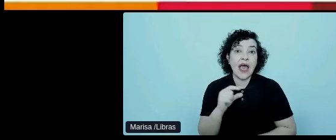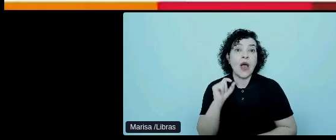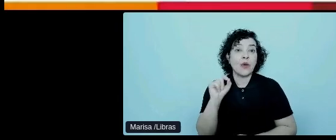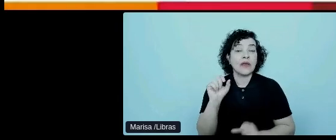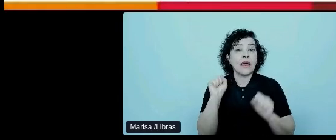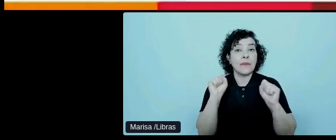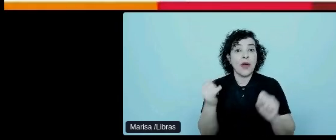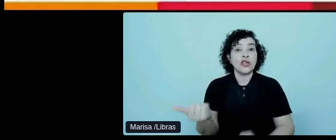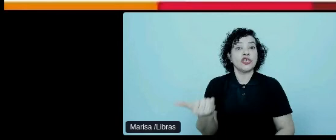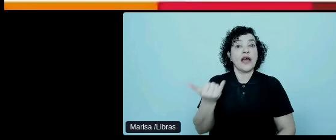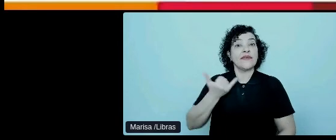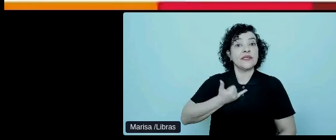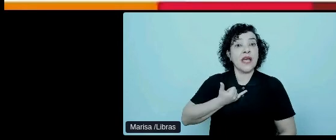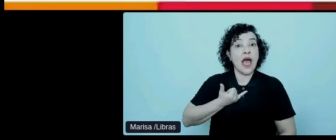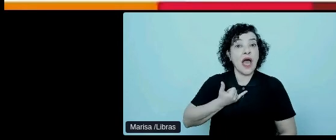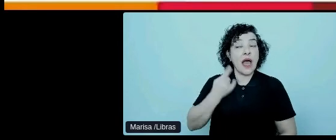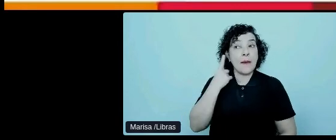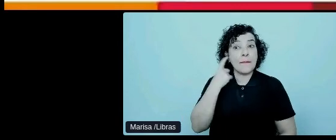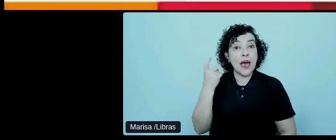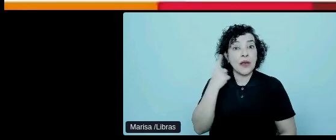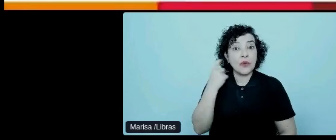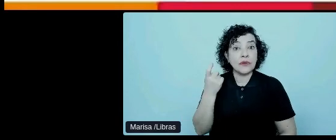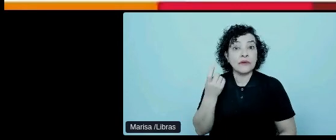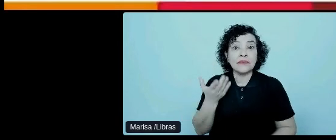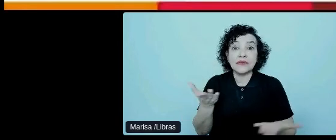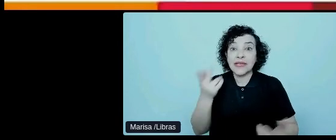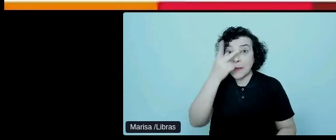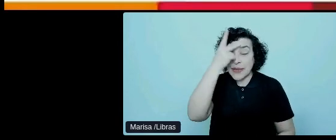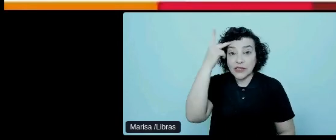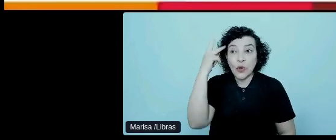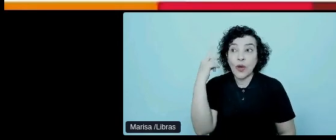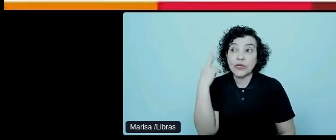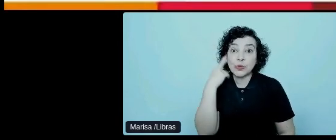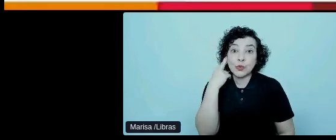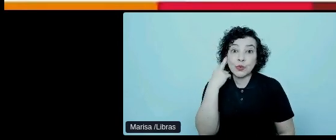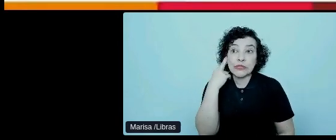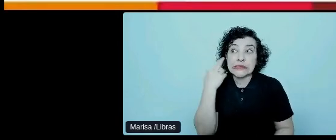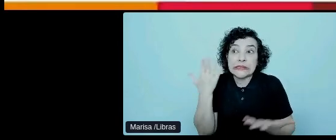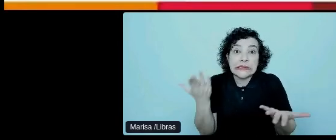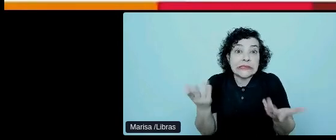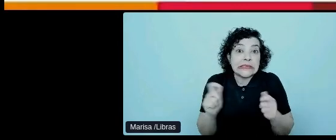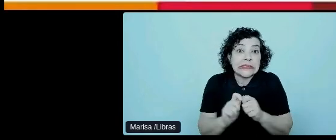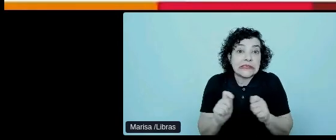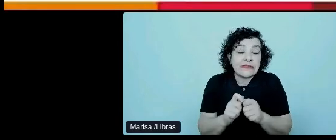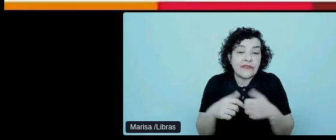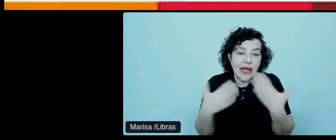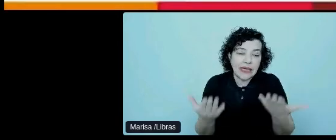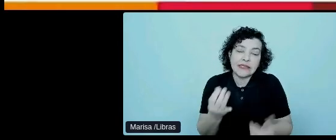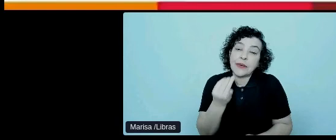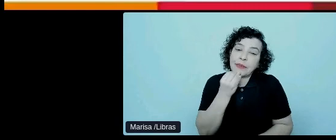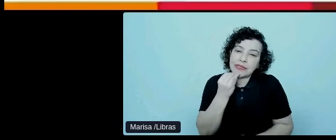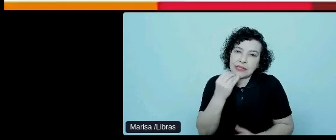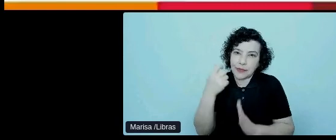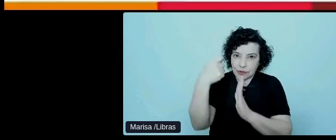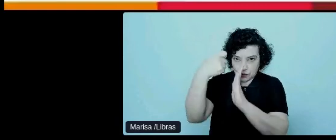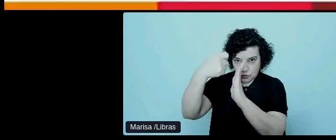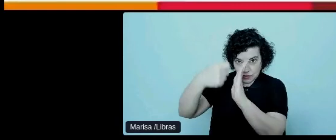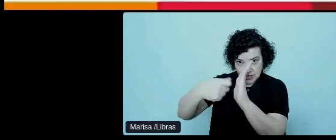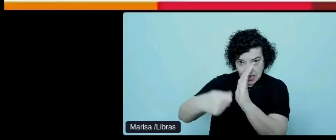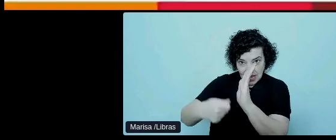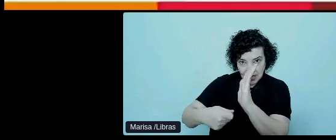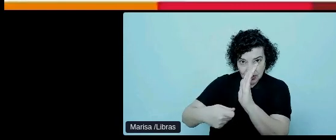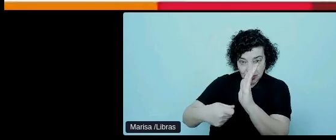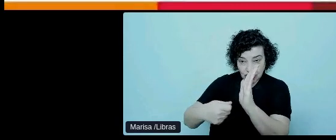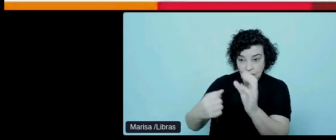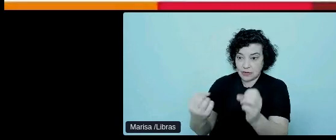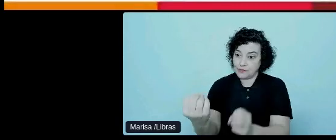sonoro. E quem não escuta, como é que faz? Né? Então vamos pôr um texto ali, um texto de que você acertou,